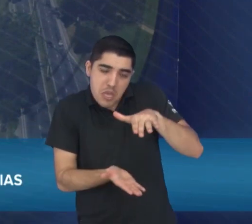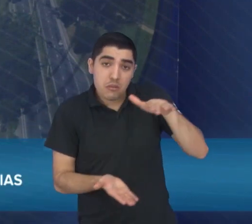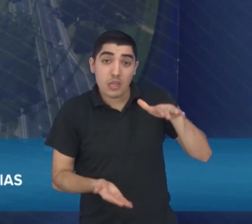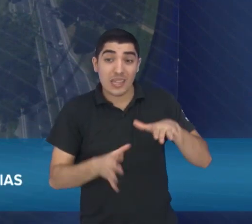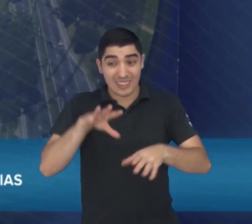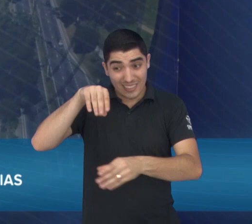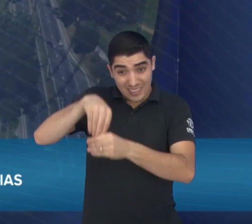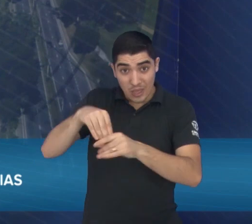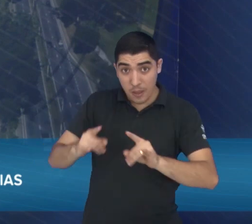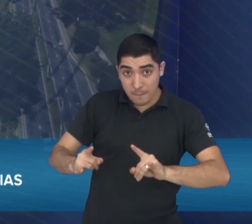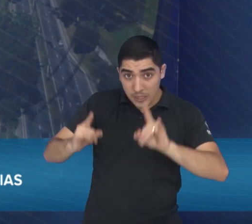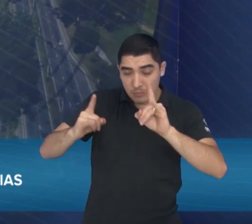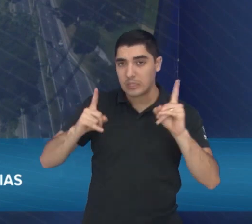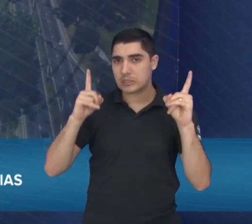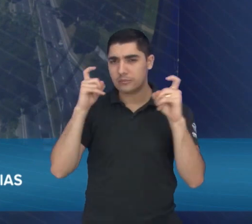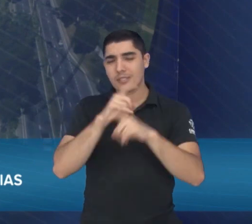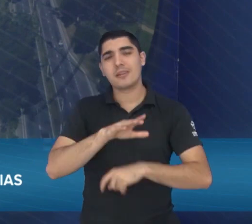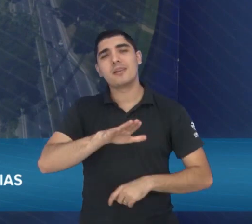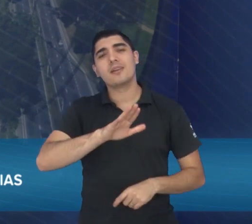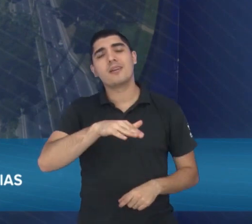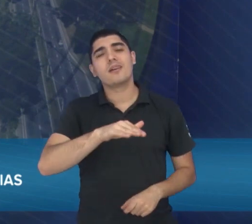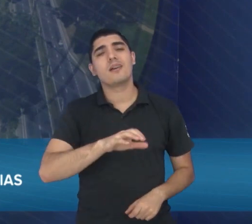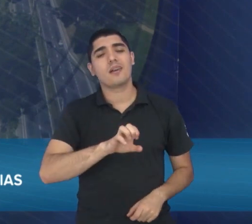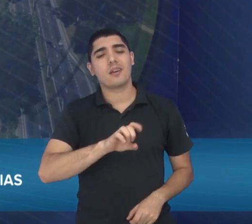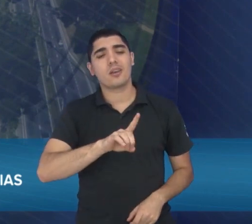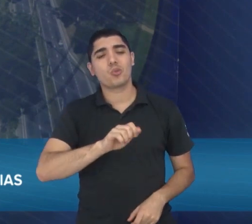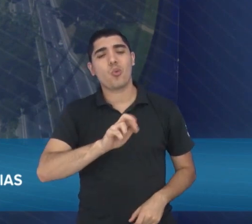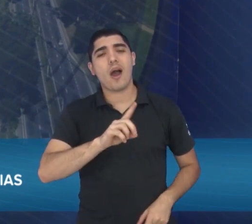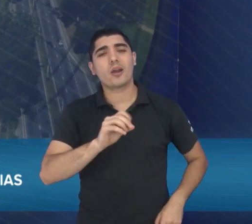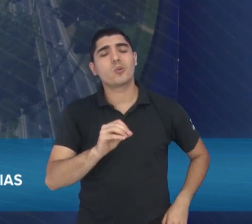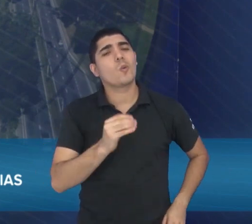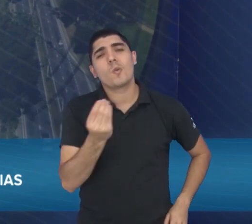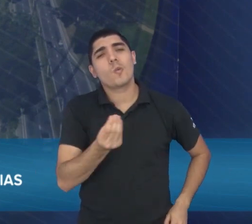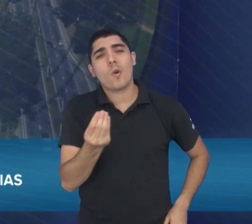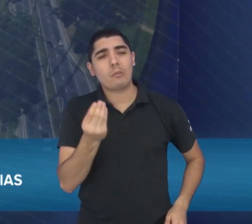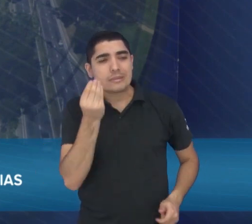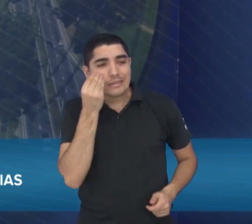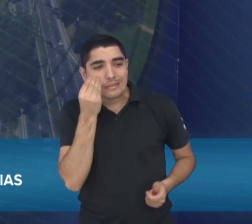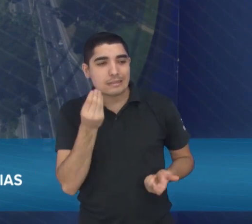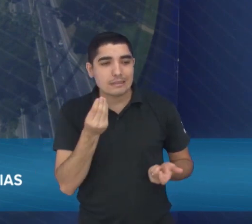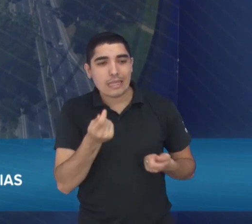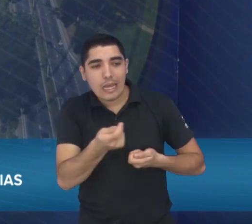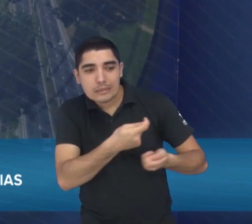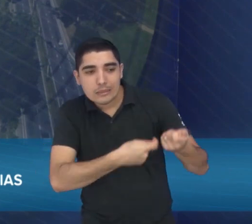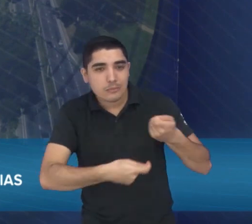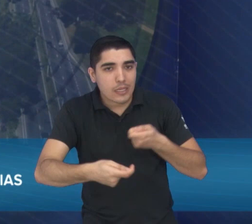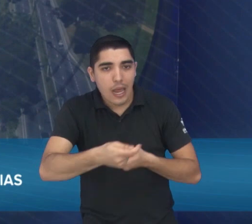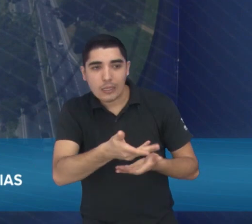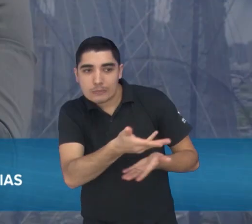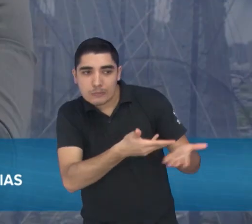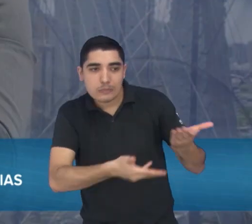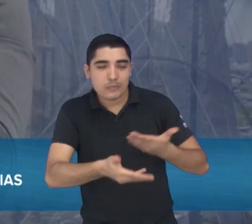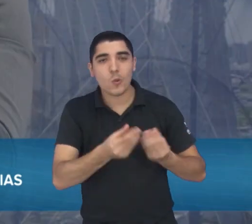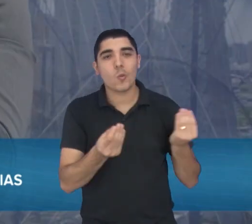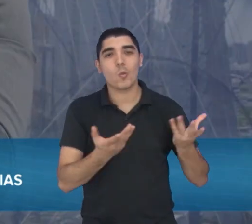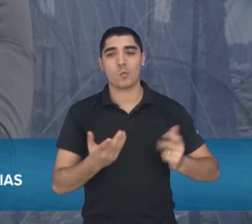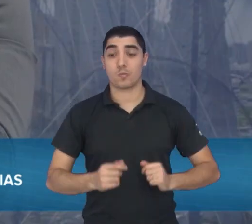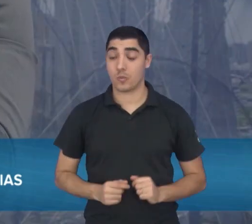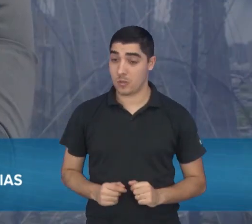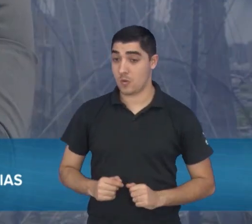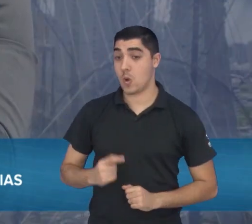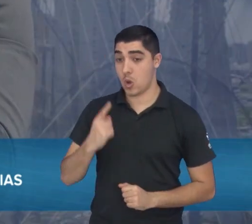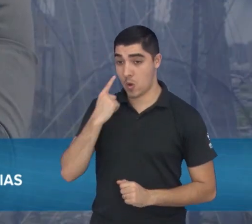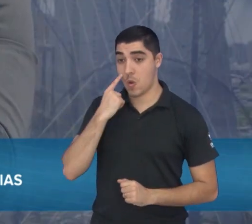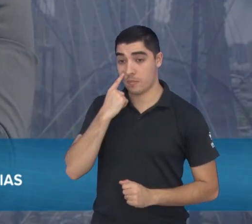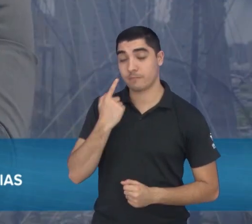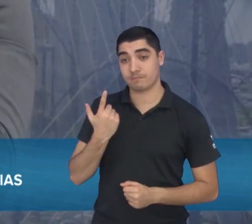é complicado. Eduardo, como gerenciar essa situação também, né? O mais importante para